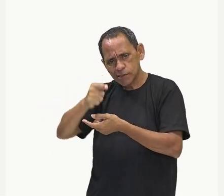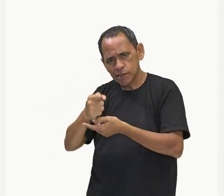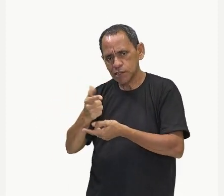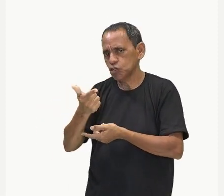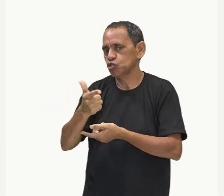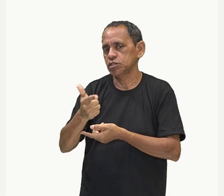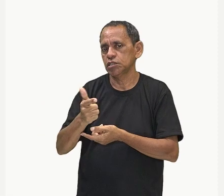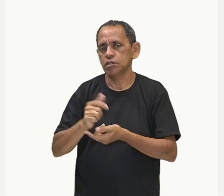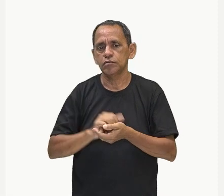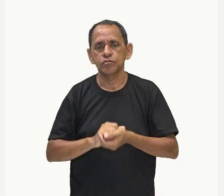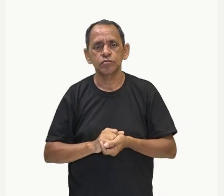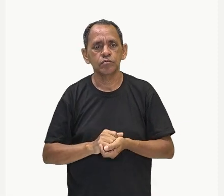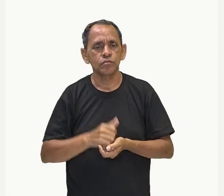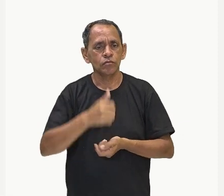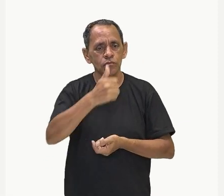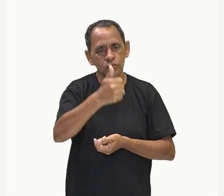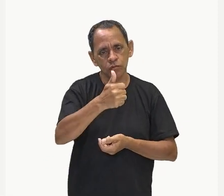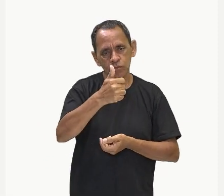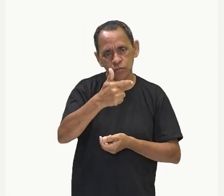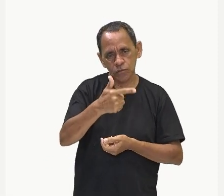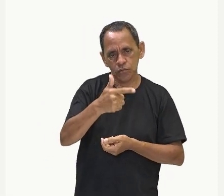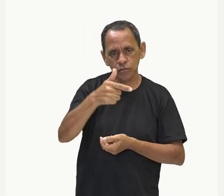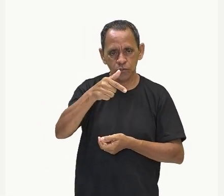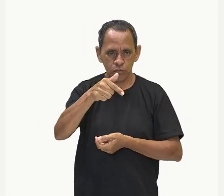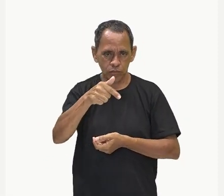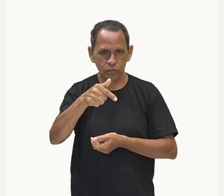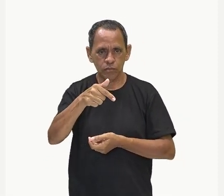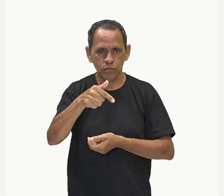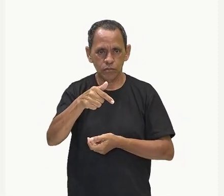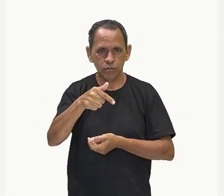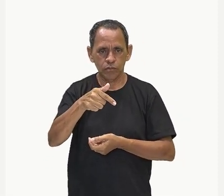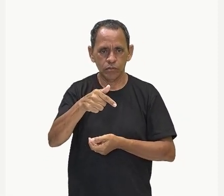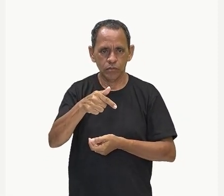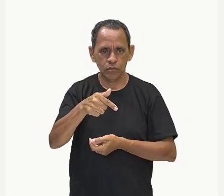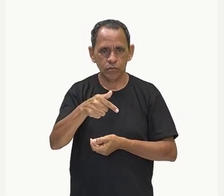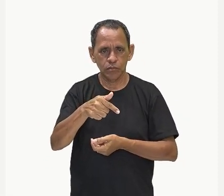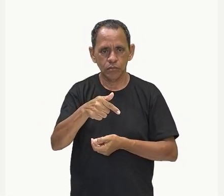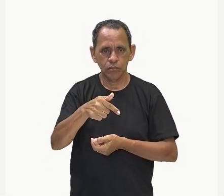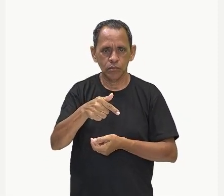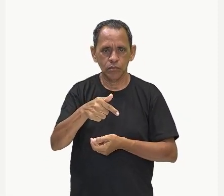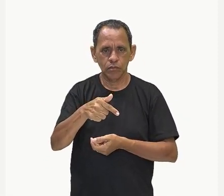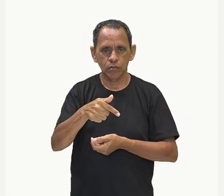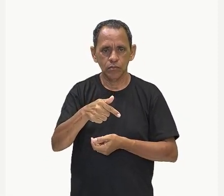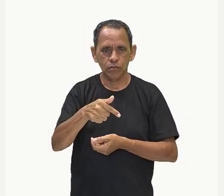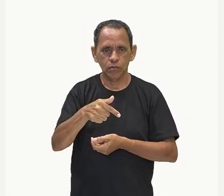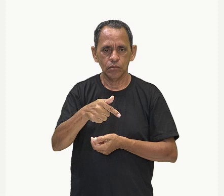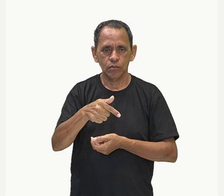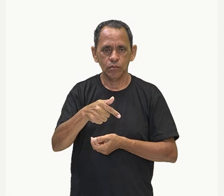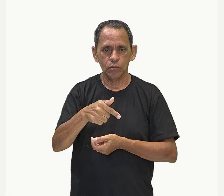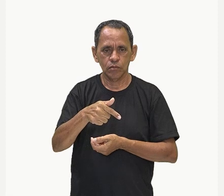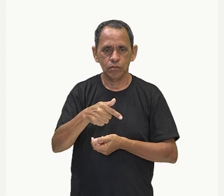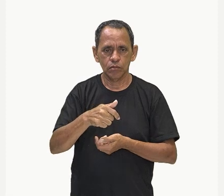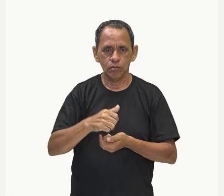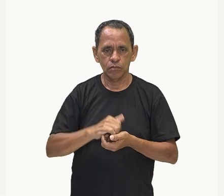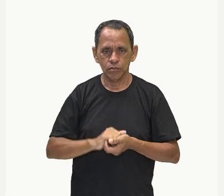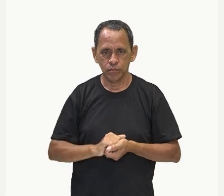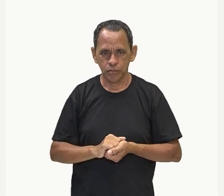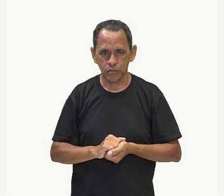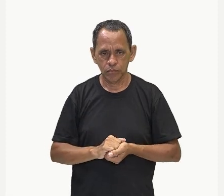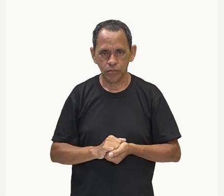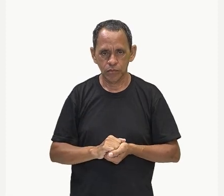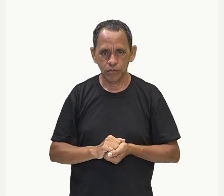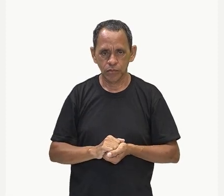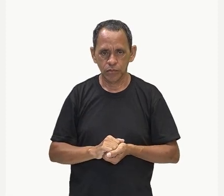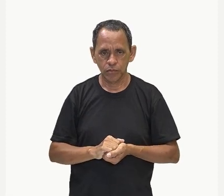127, sem a vírgula, e embaixo você já vai colocar o 1,